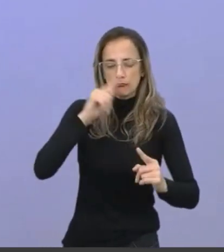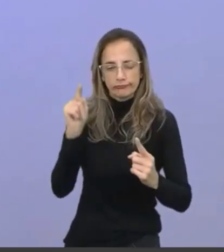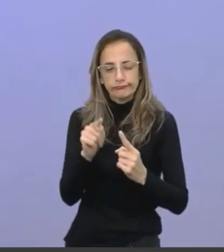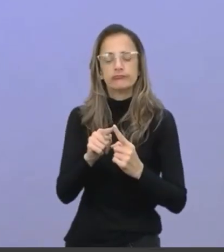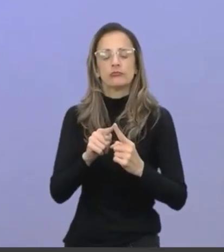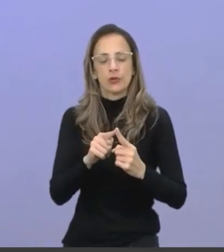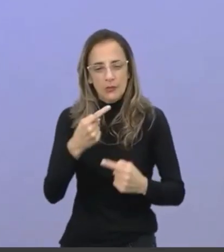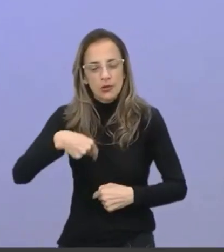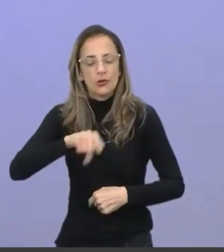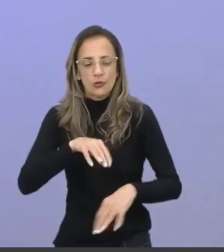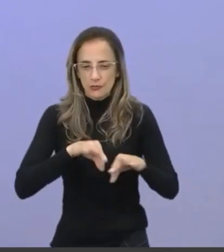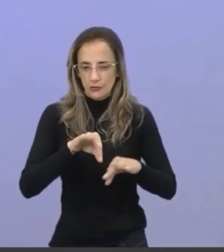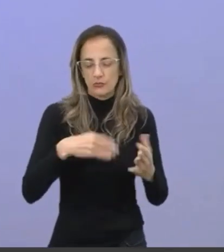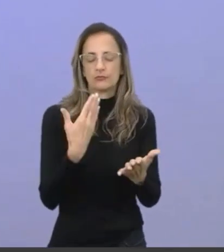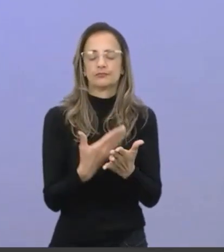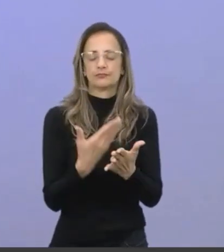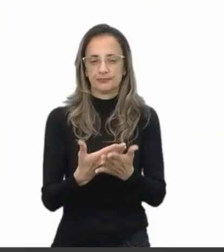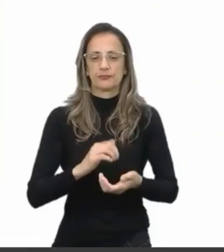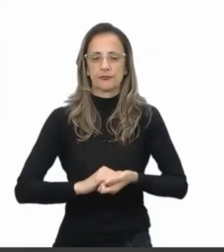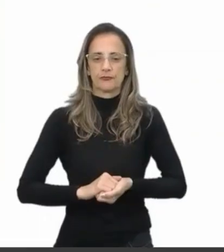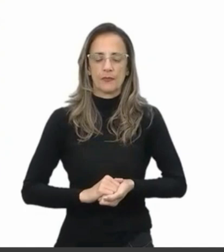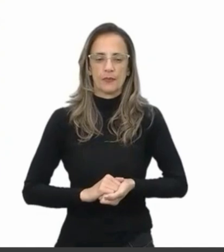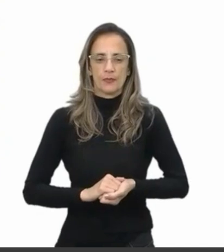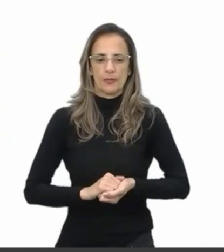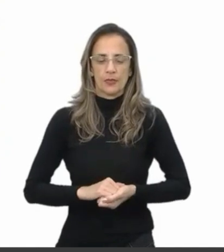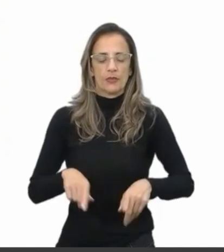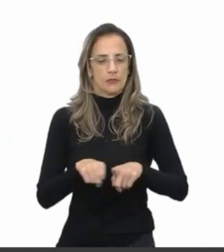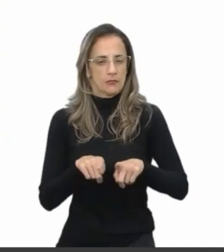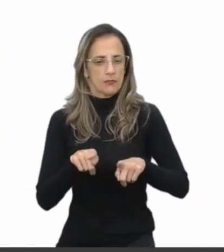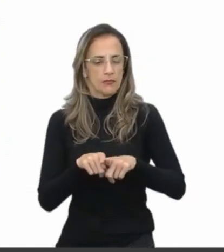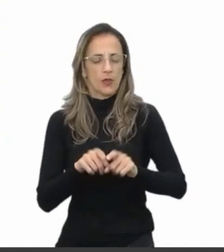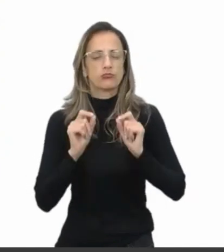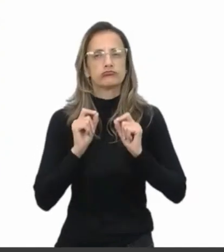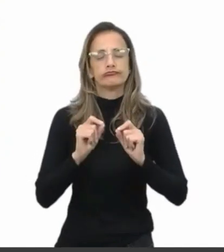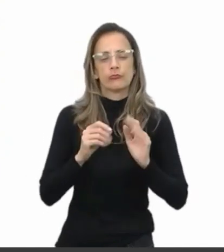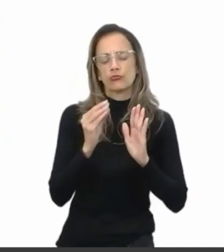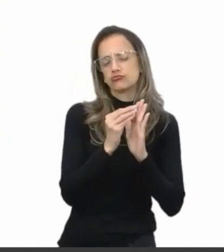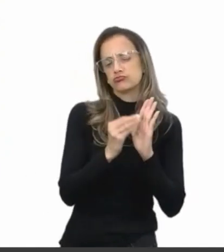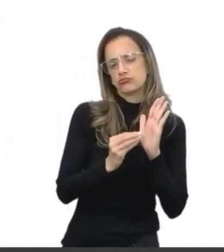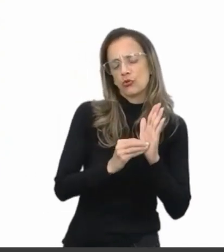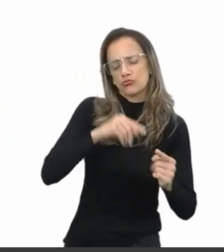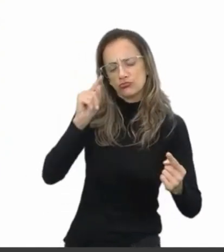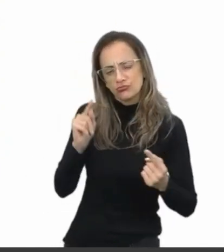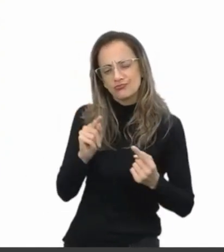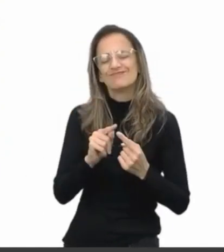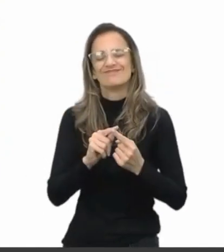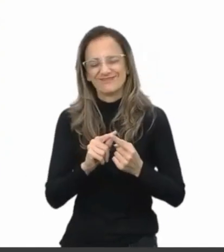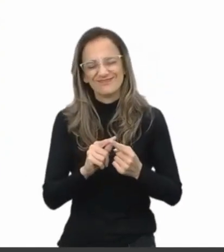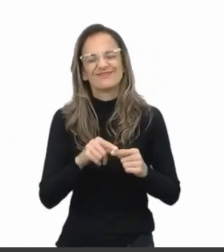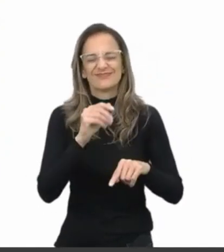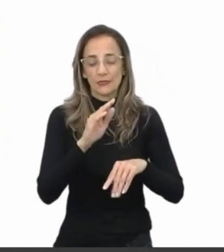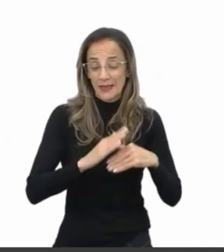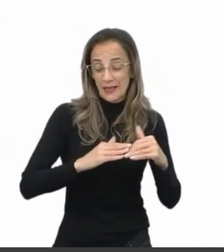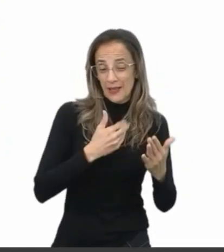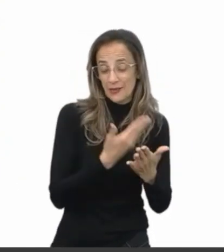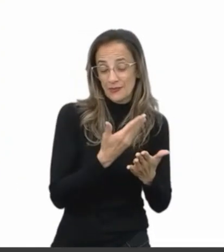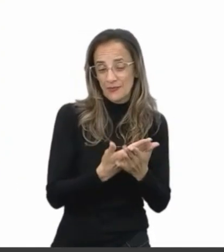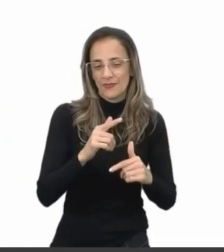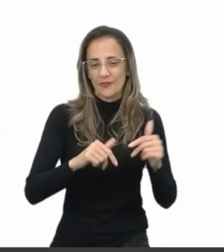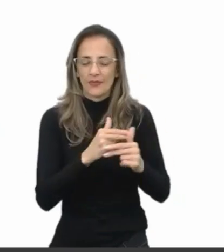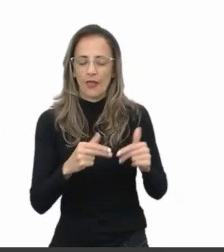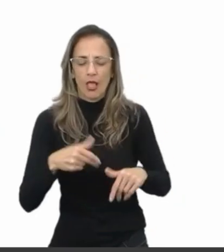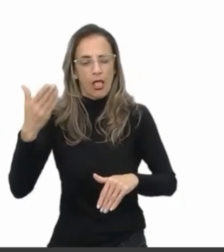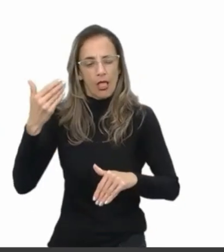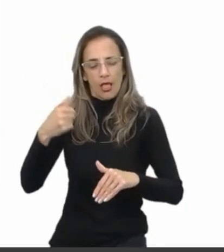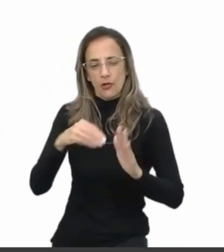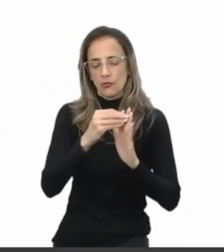o nosso planejamento de aula. Temos também aí, professor, os conteúdos e objetivos da aula do material digital. Então, lá nos conteúdos